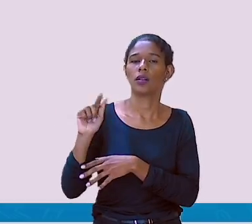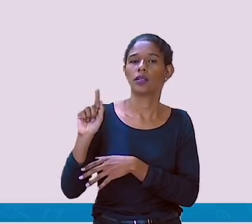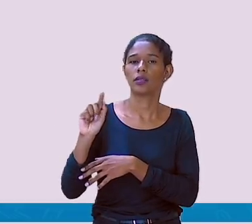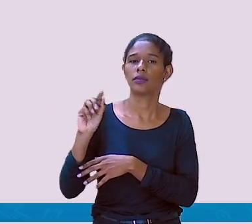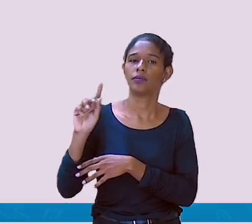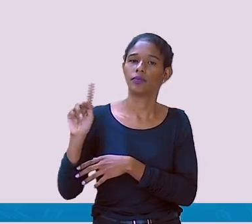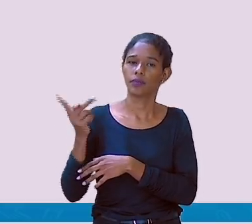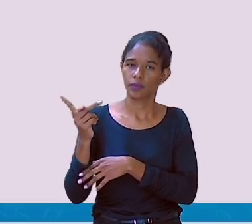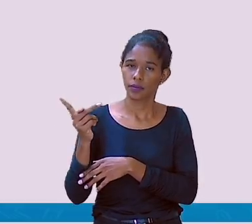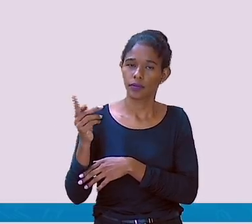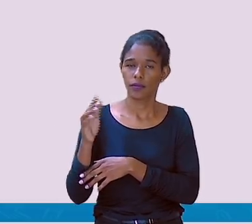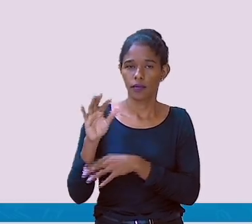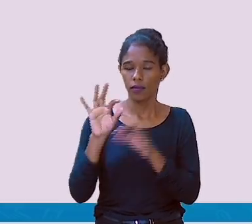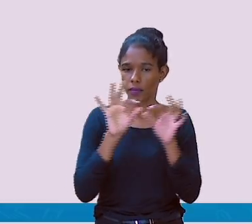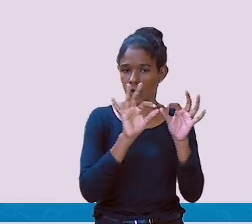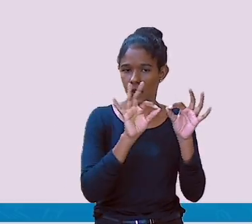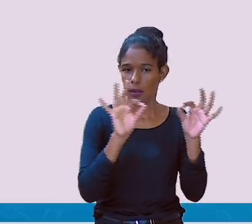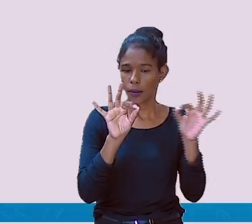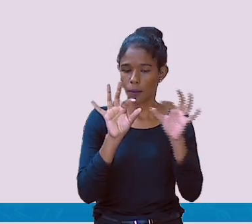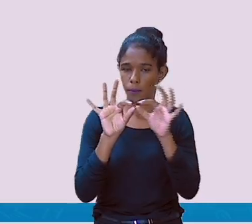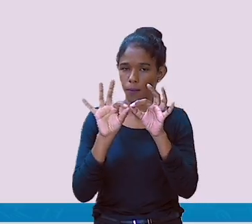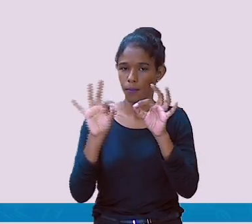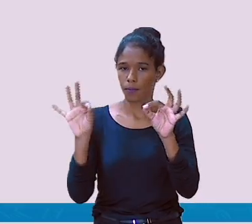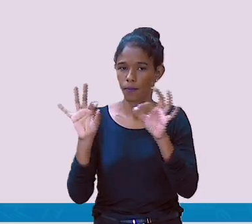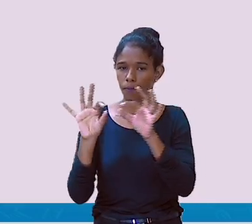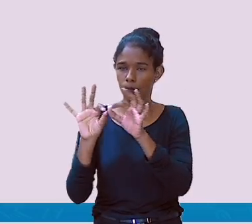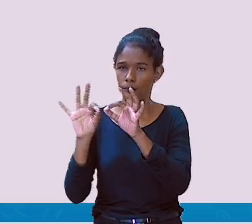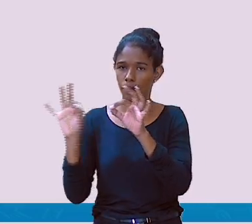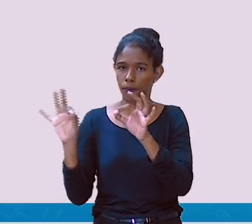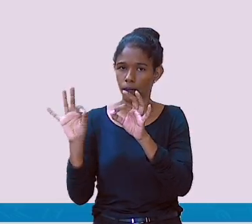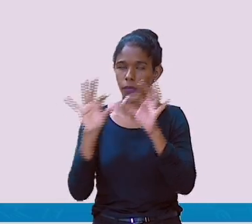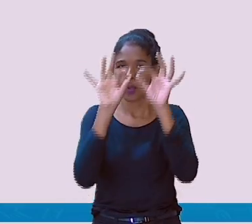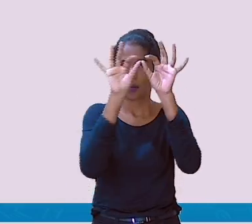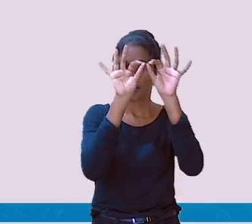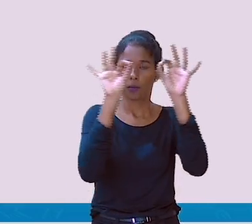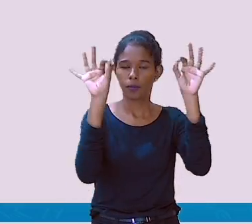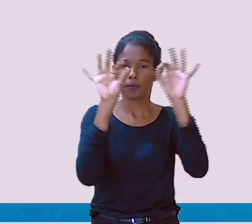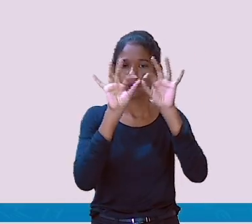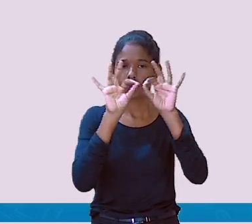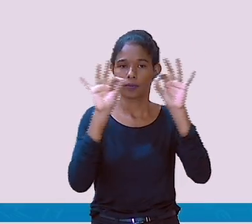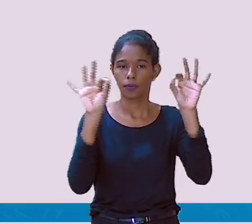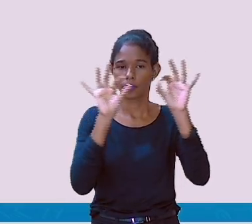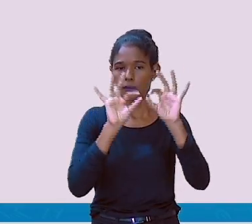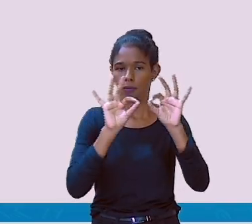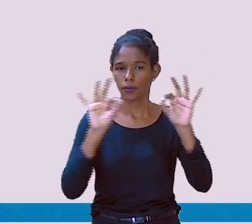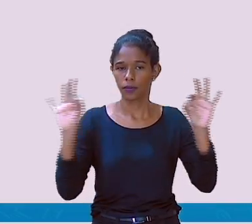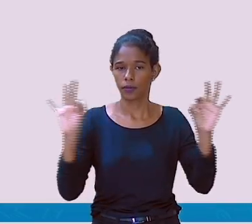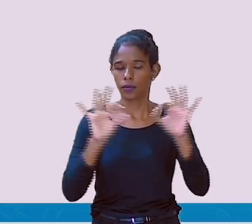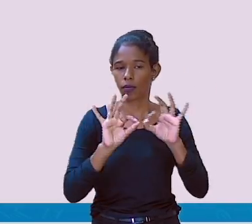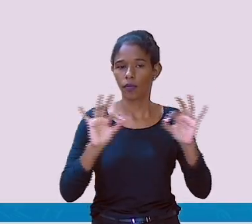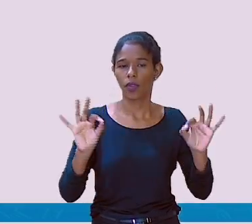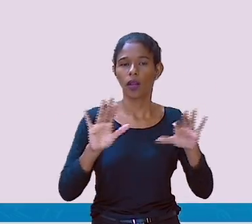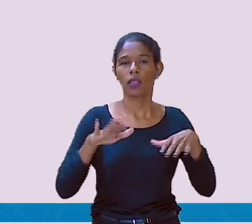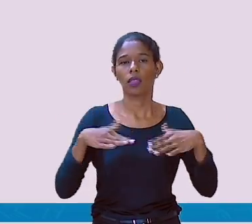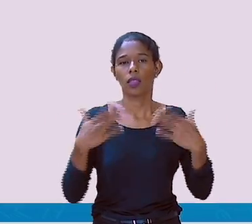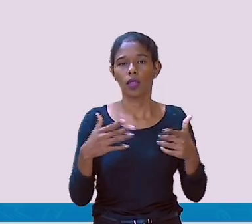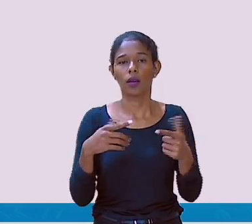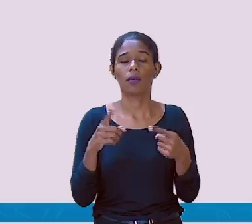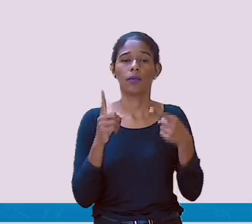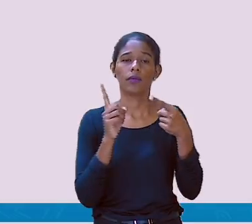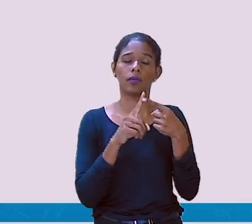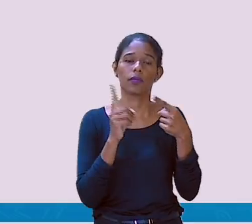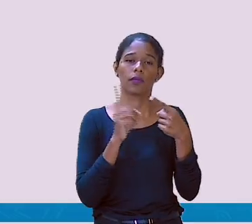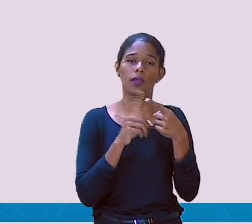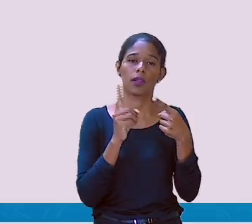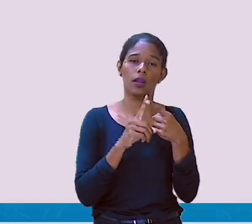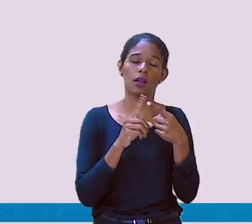estão apresentados nessa ordem e a razão de proporcionalidade, ele quer a razão de